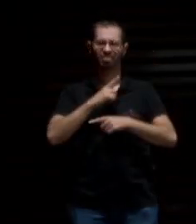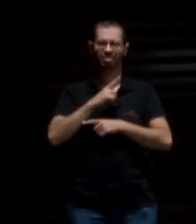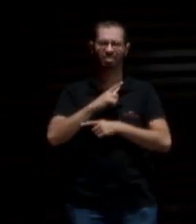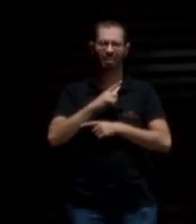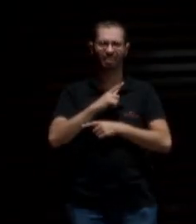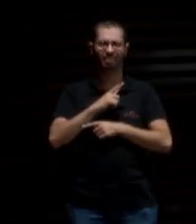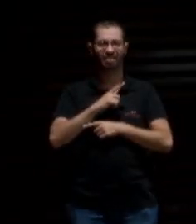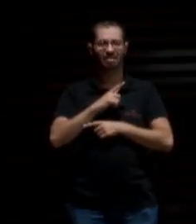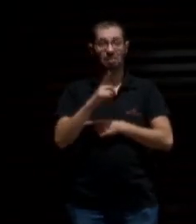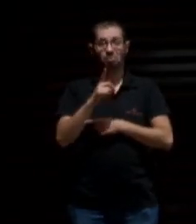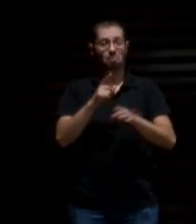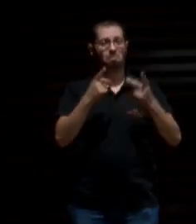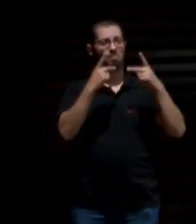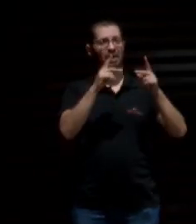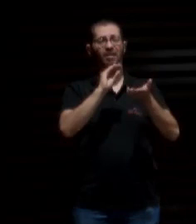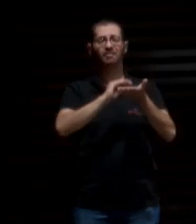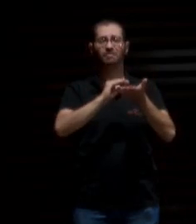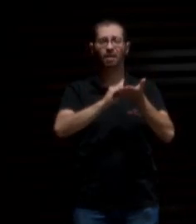Não precisa de Cristo.